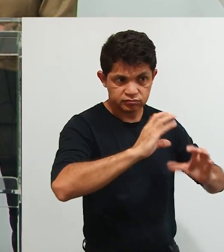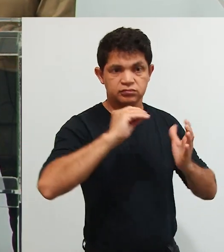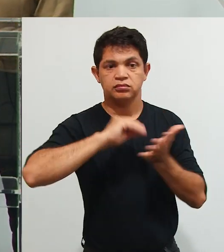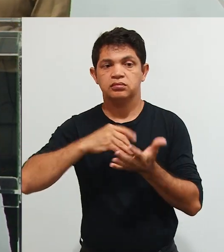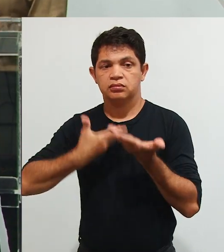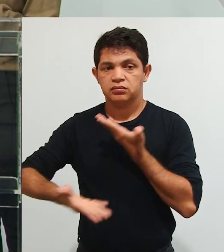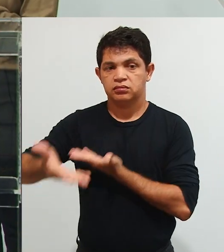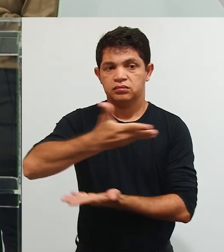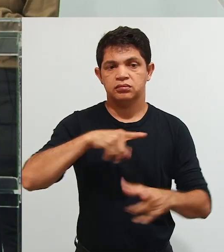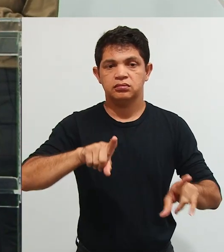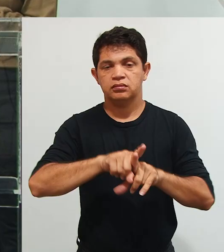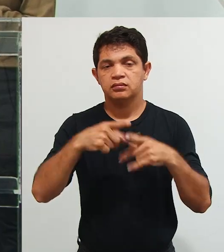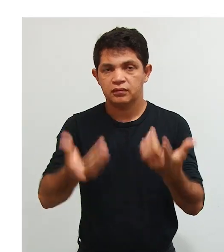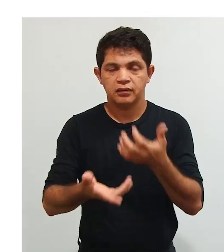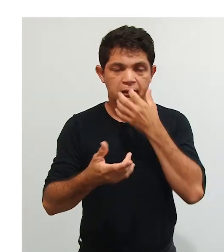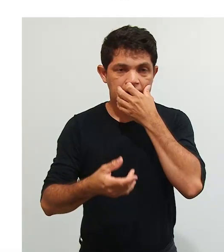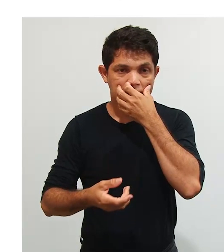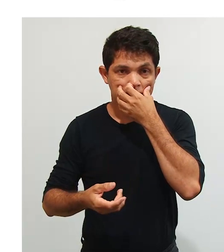assertiva.